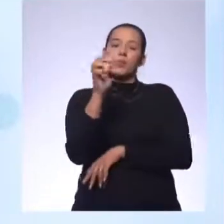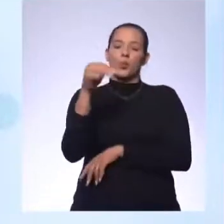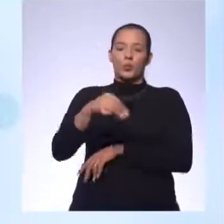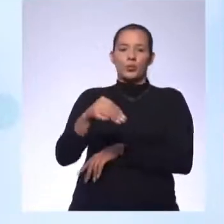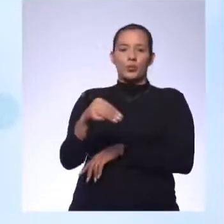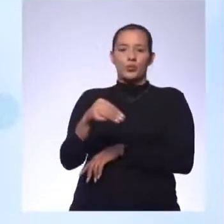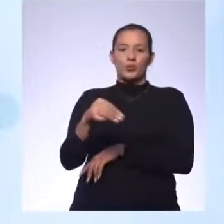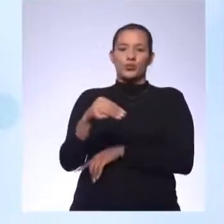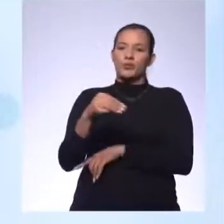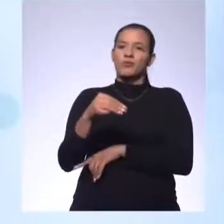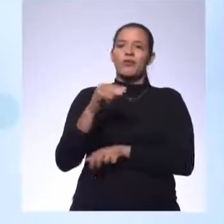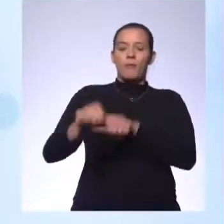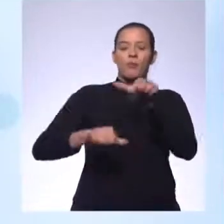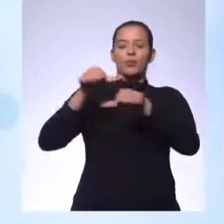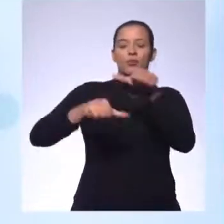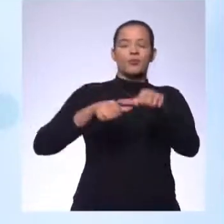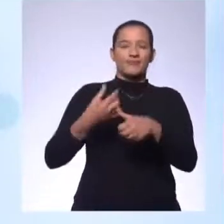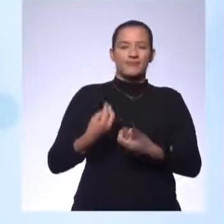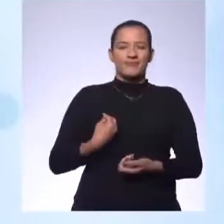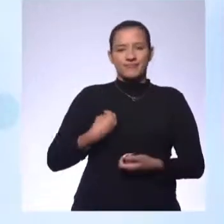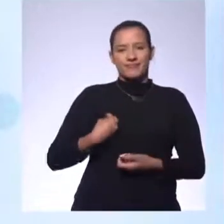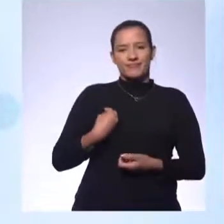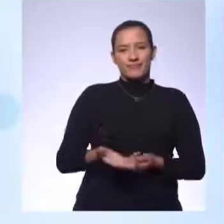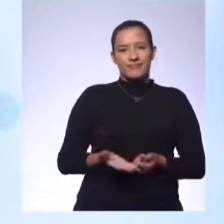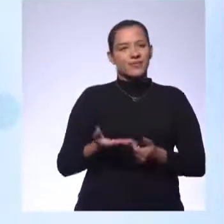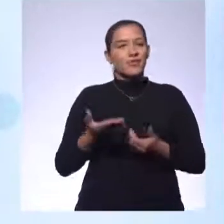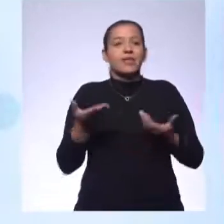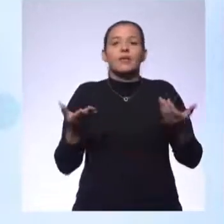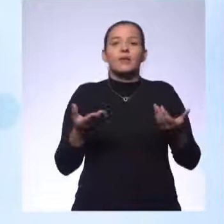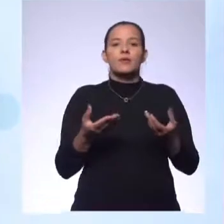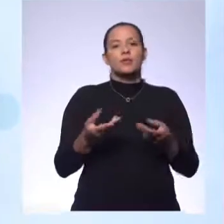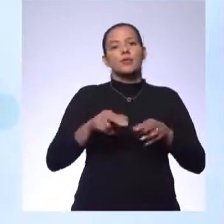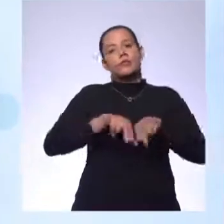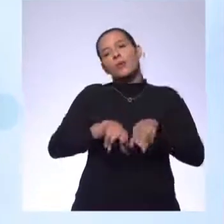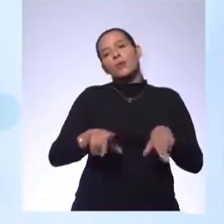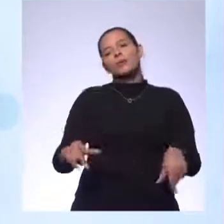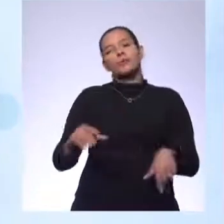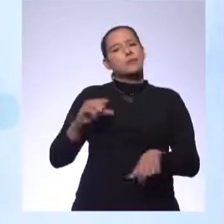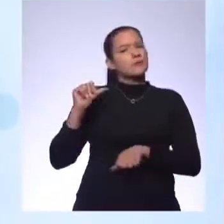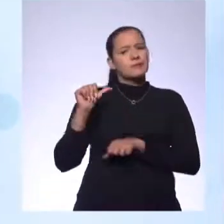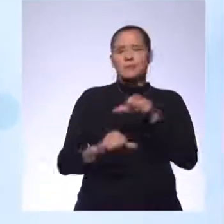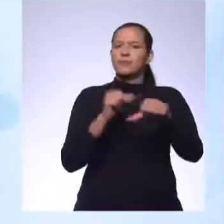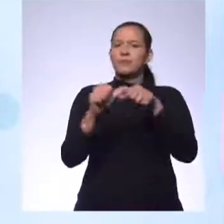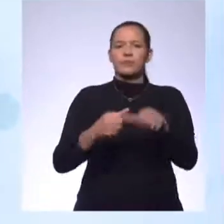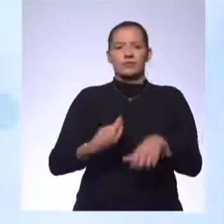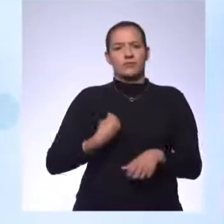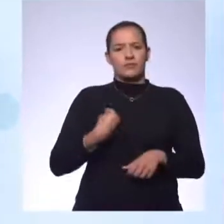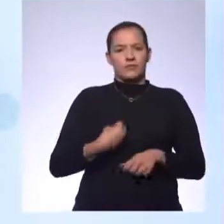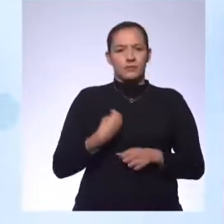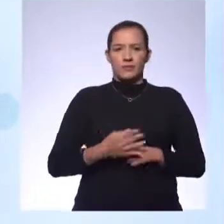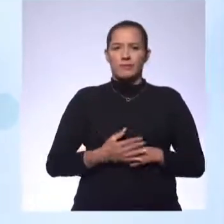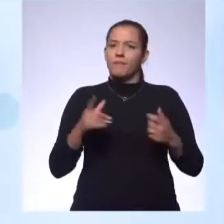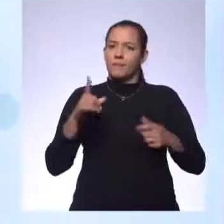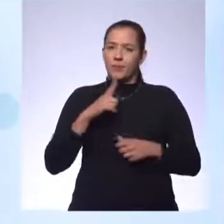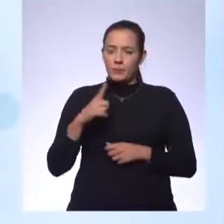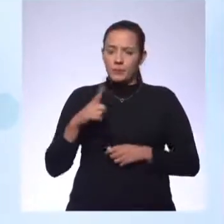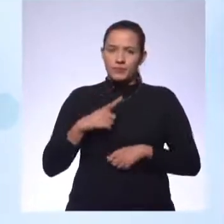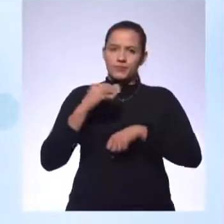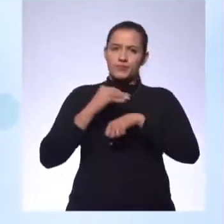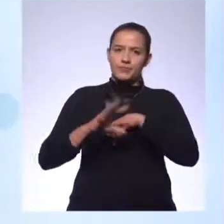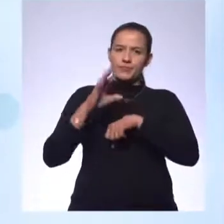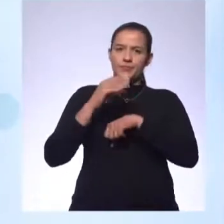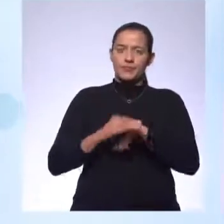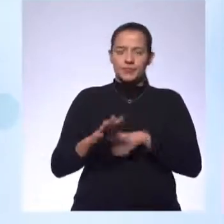minutos. 5 minutos, ou seja, pequenas coisas que modificam toda uma vida. Né? Tem um livro que eu indico bastante, eu gosto bastante desse livro, chamado